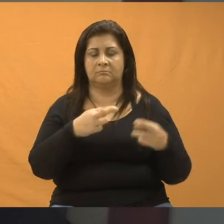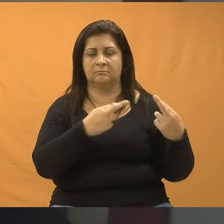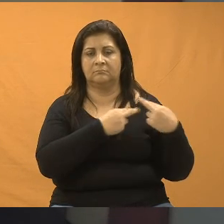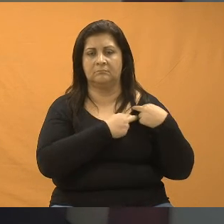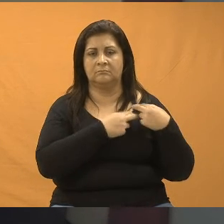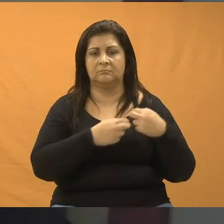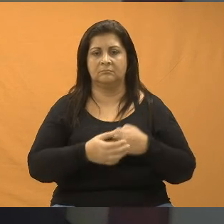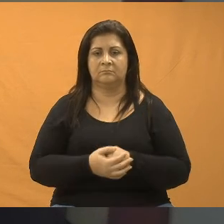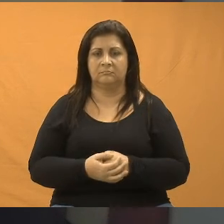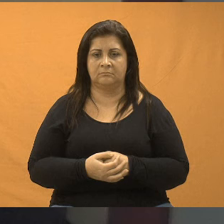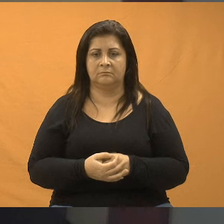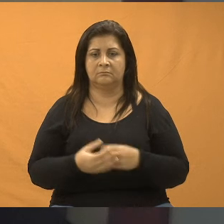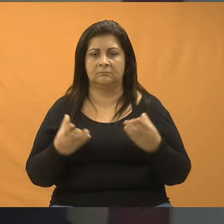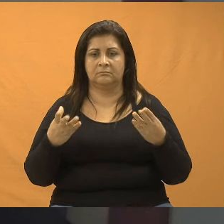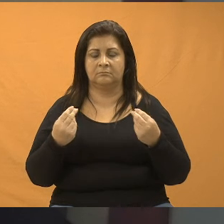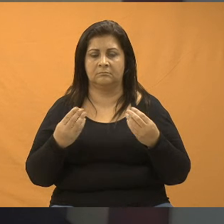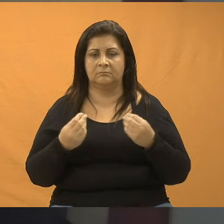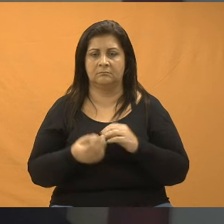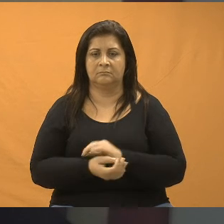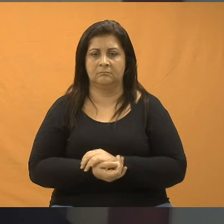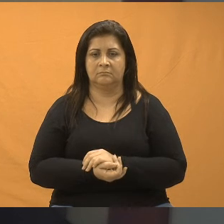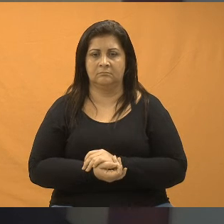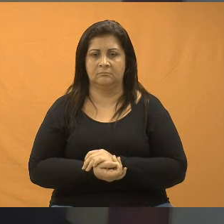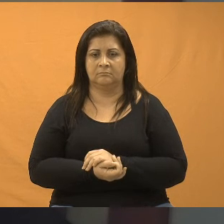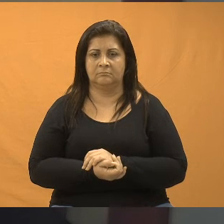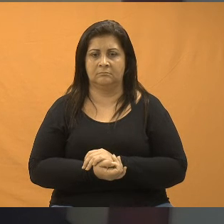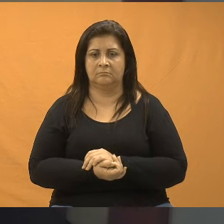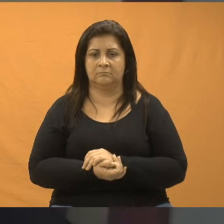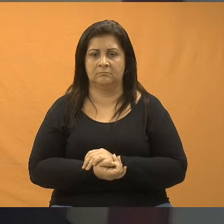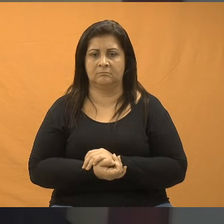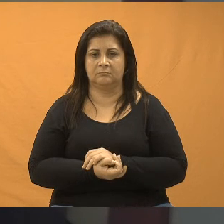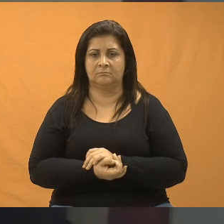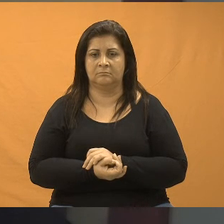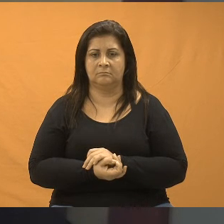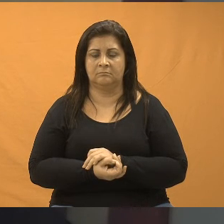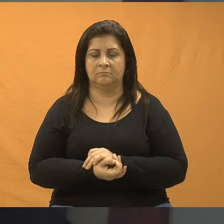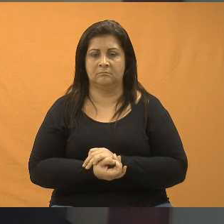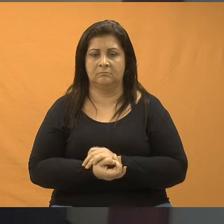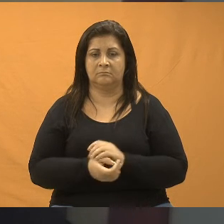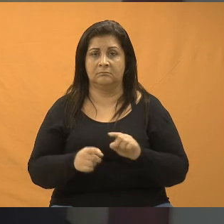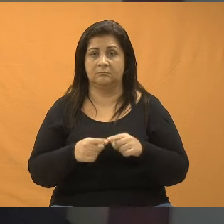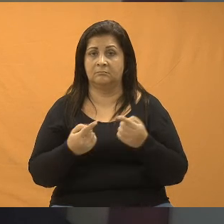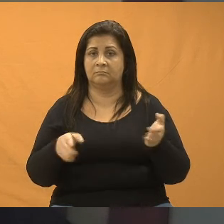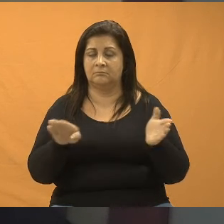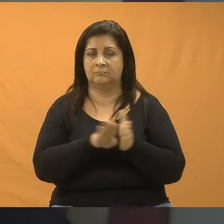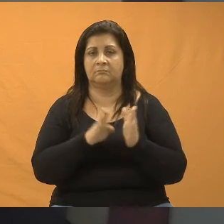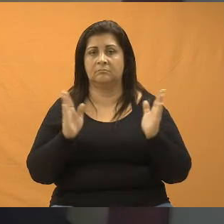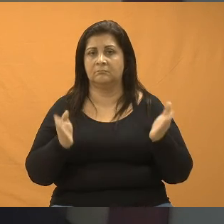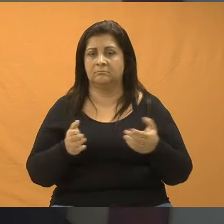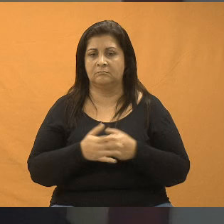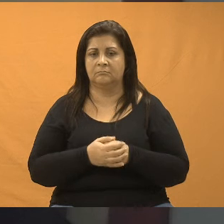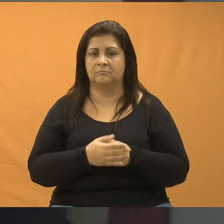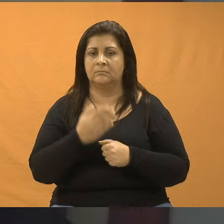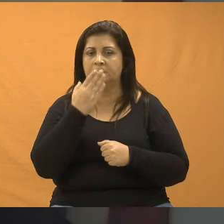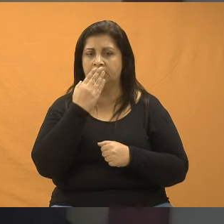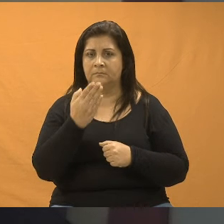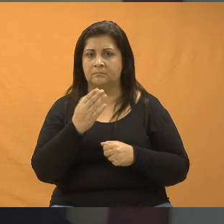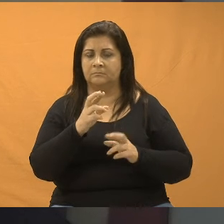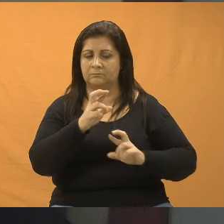responsabilidade nisso, e muita. Agora eu estou chegando. Eu já pedi uma